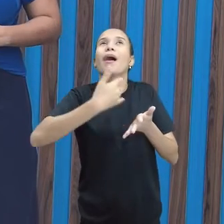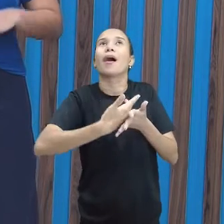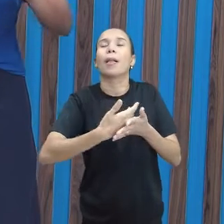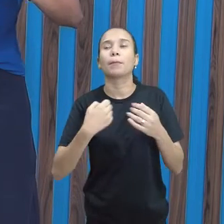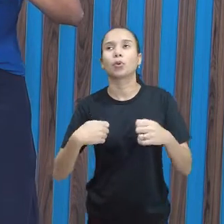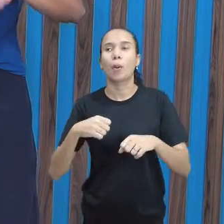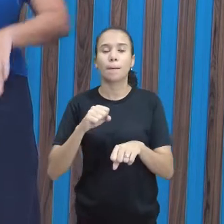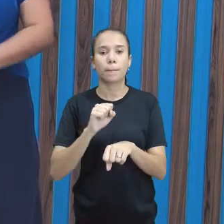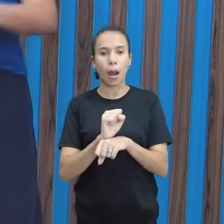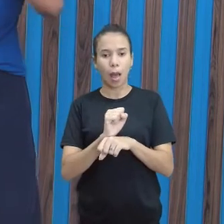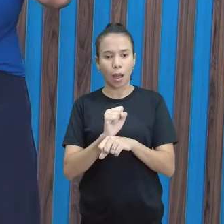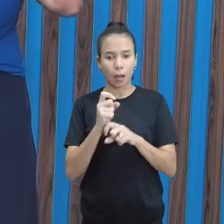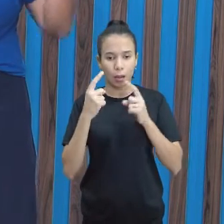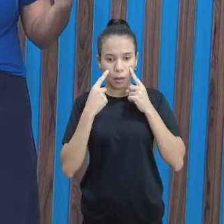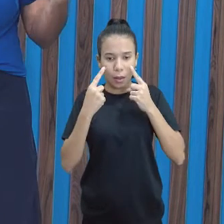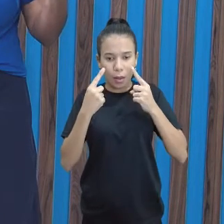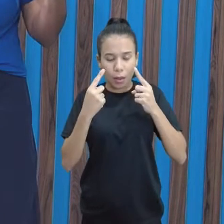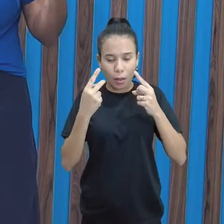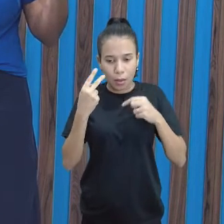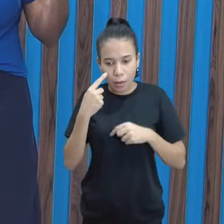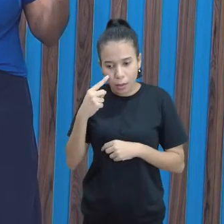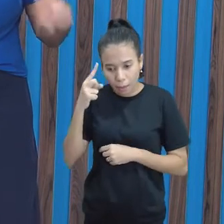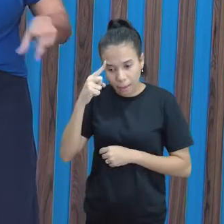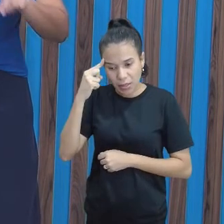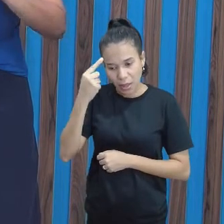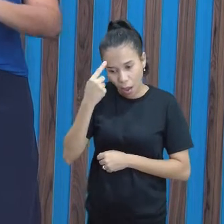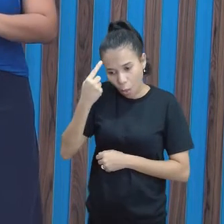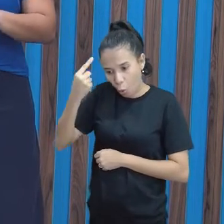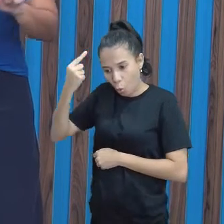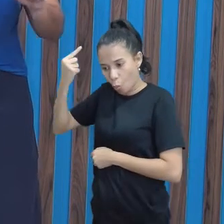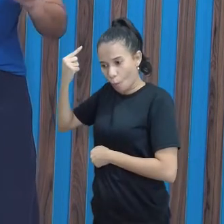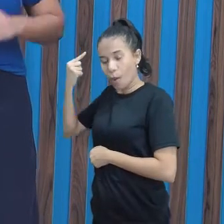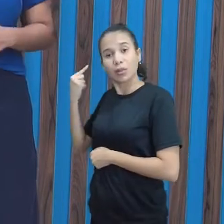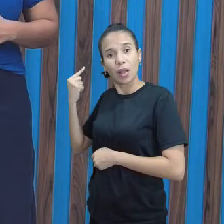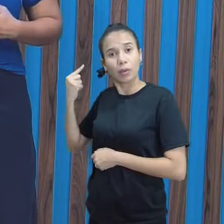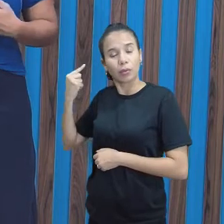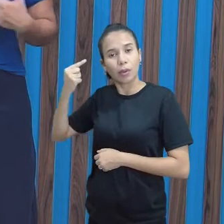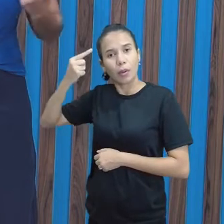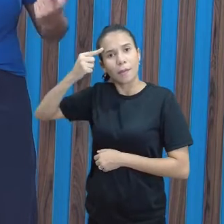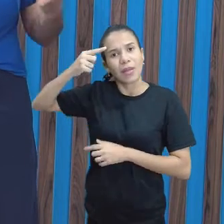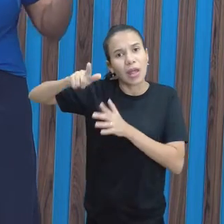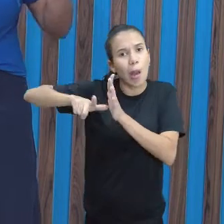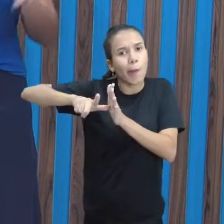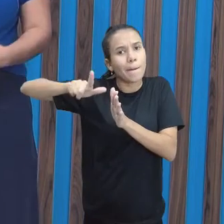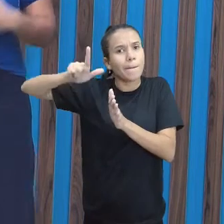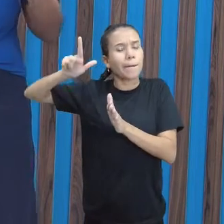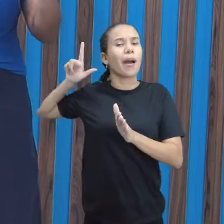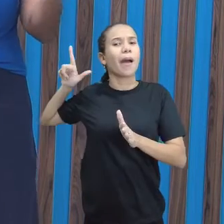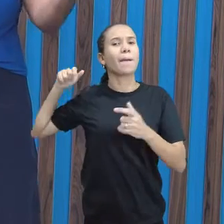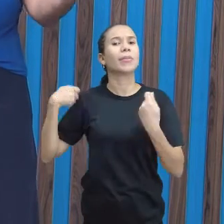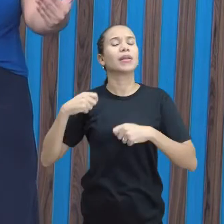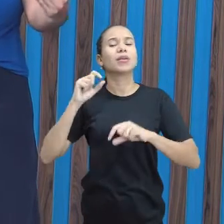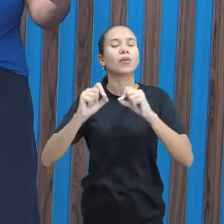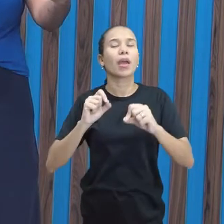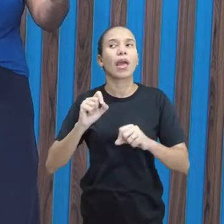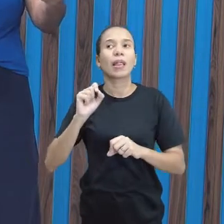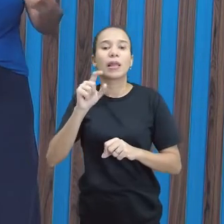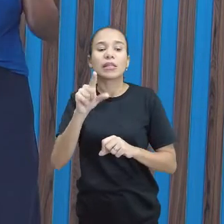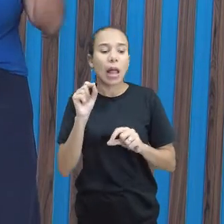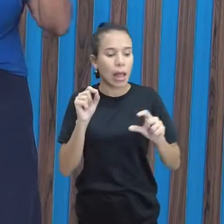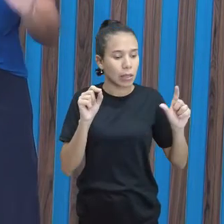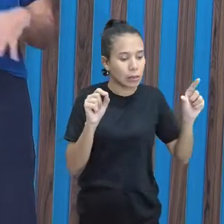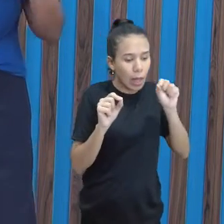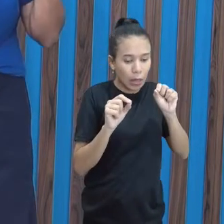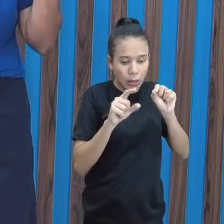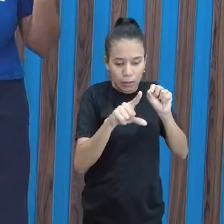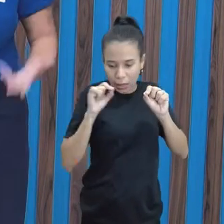parasse e que ela olhasse para o seu passado. Só que quando ela olha para o passado, ela, claro, vai fazer o quê? Uma seleção.